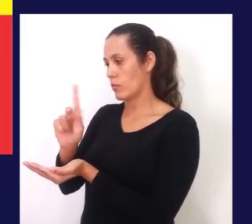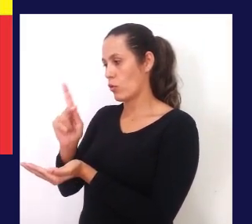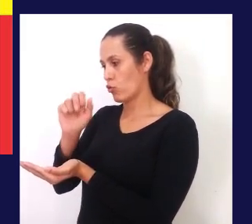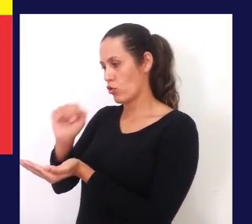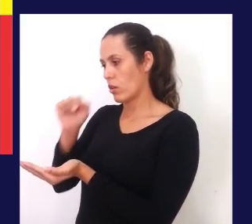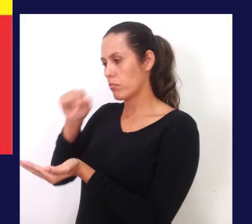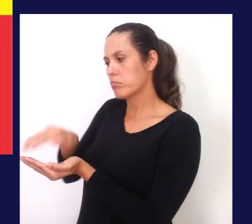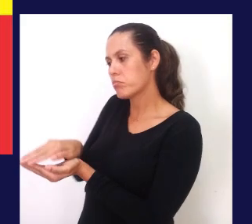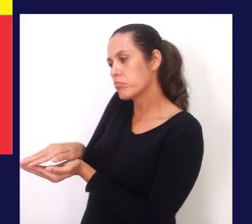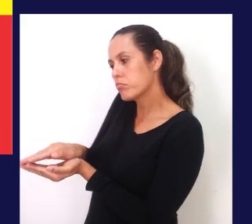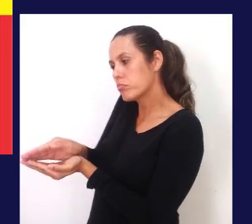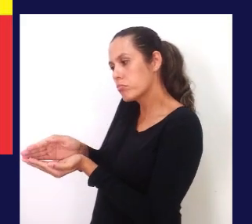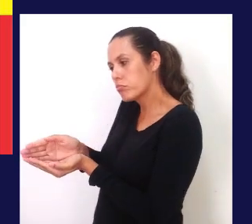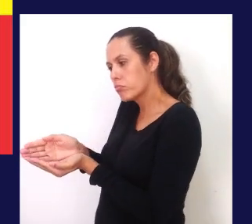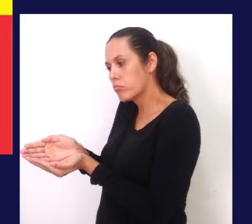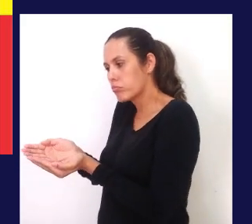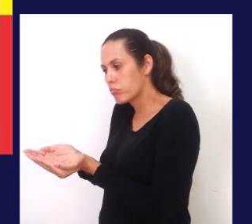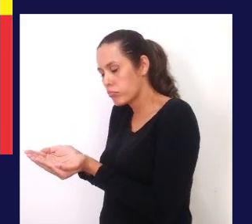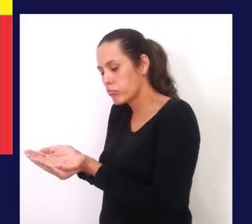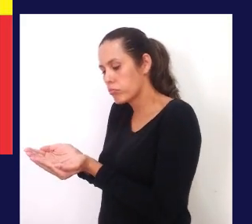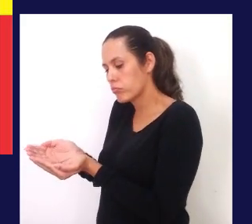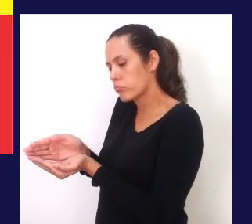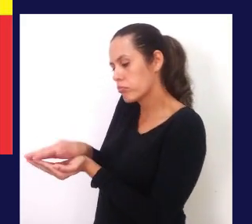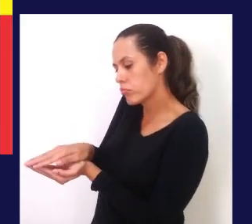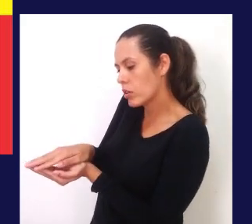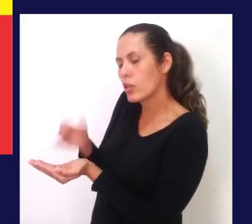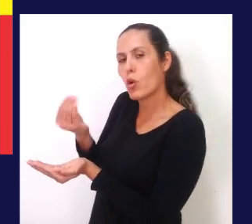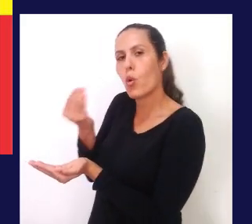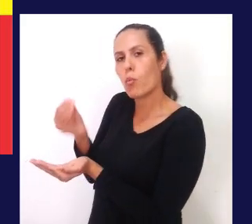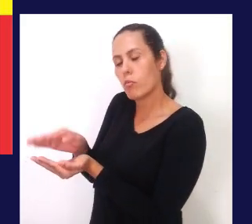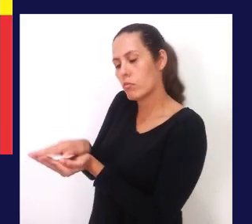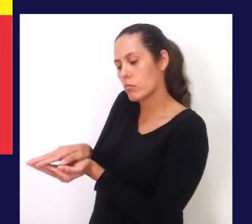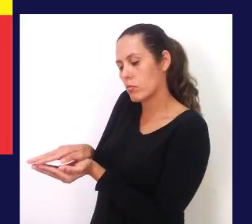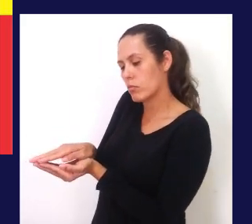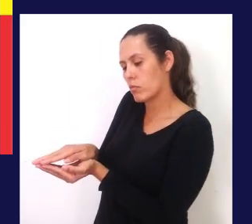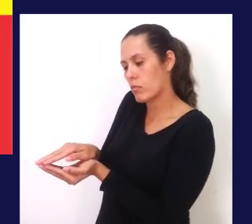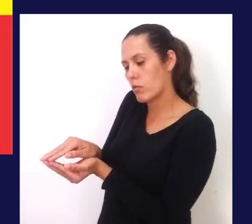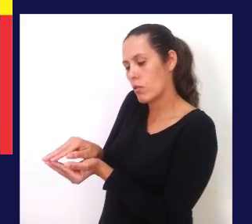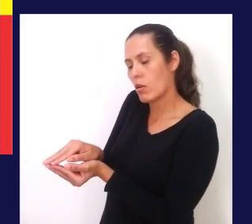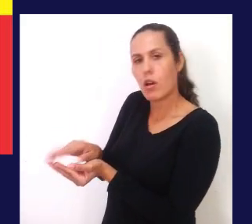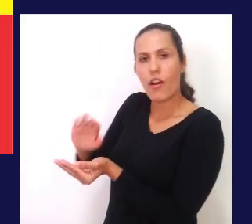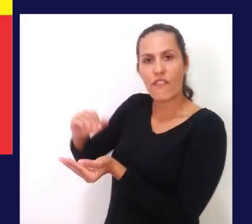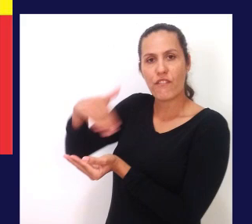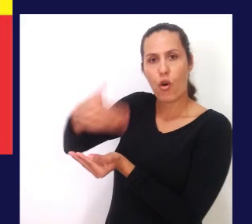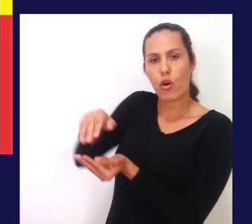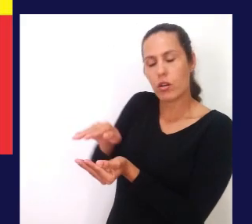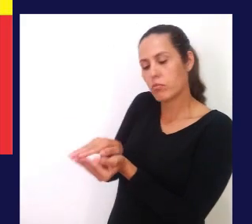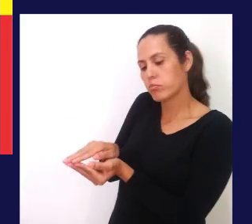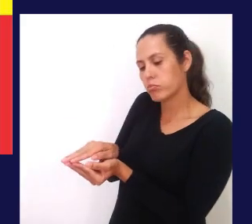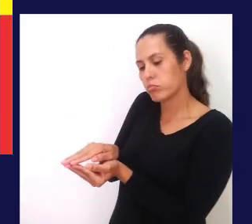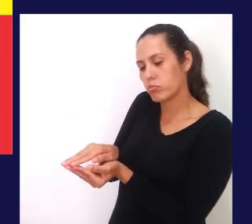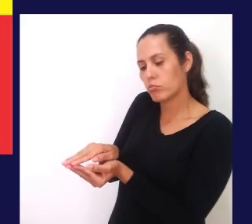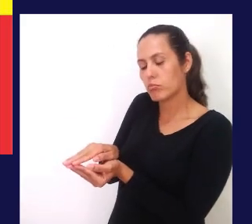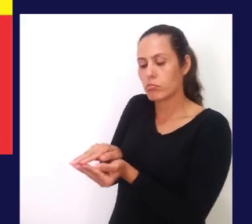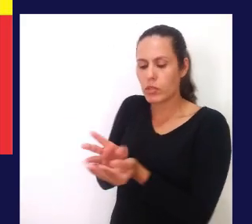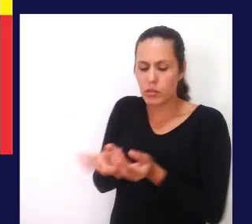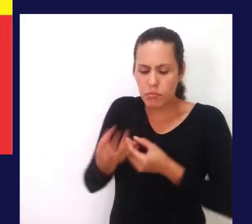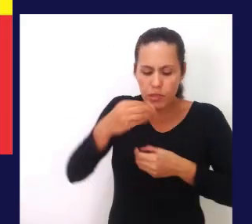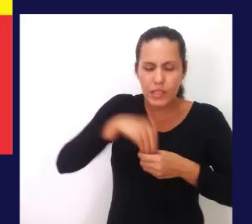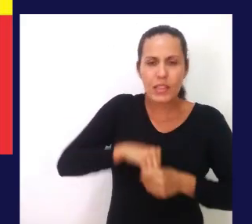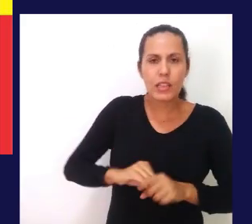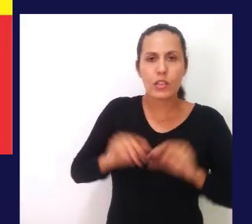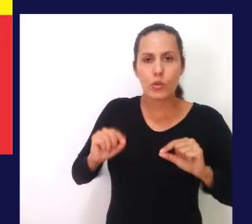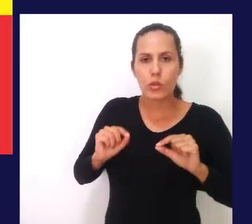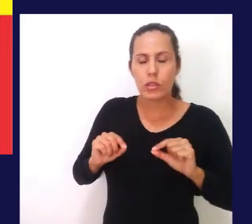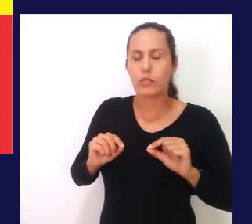se apresenta também. Então, quando se fala de moldes, a gente vai ter sempre dois tipos. O molde que